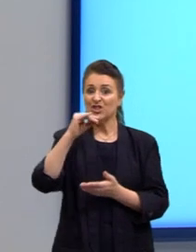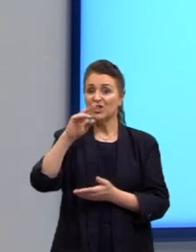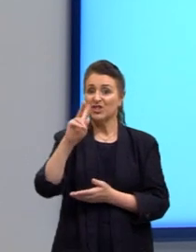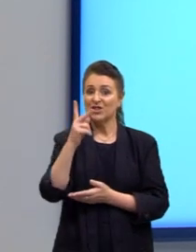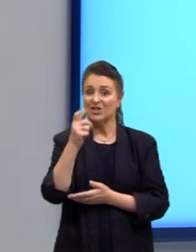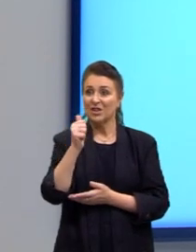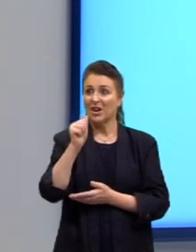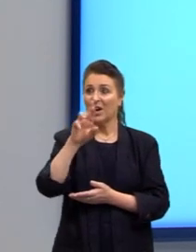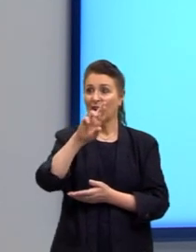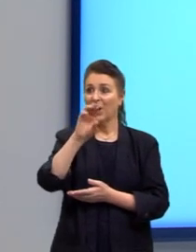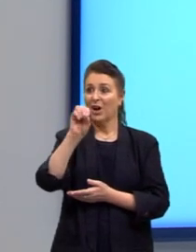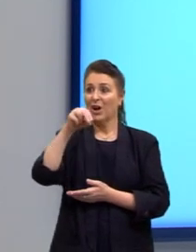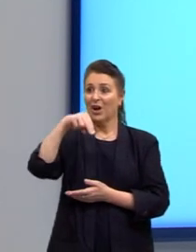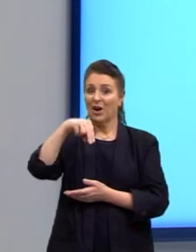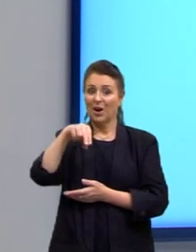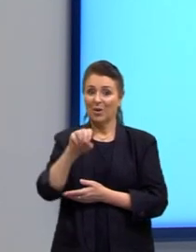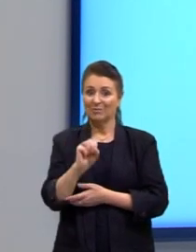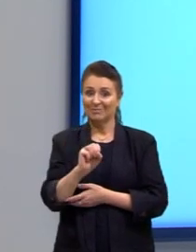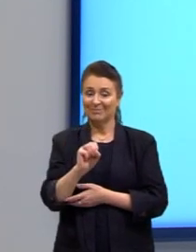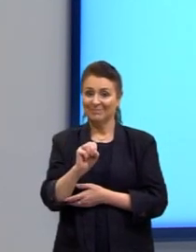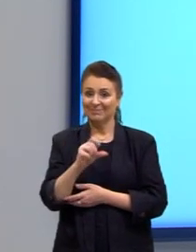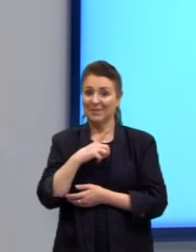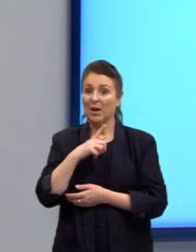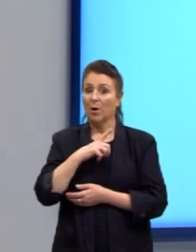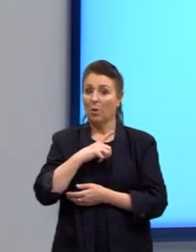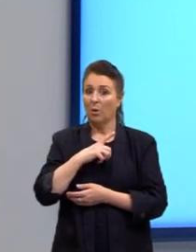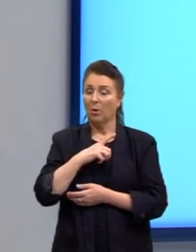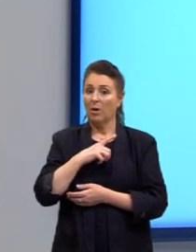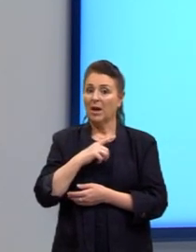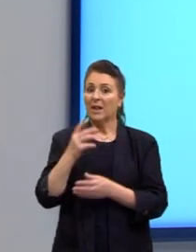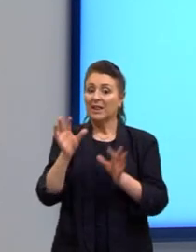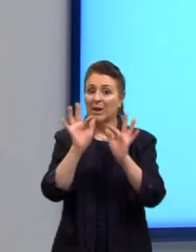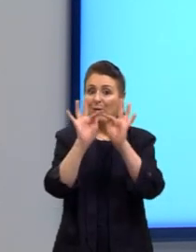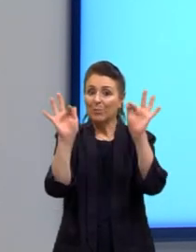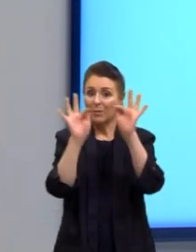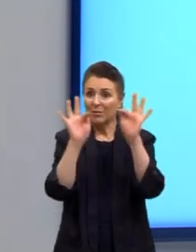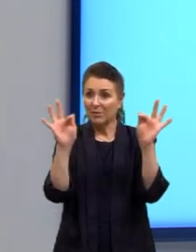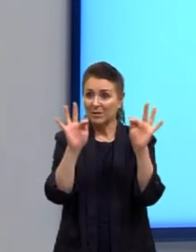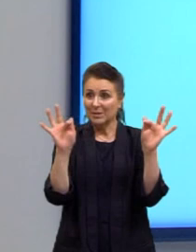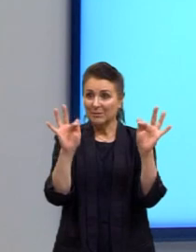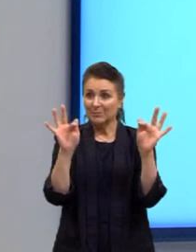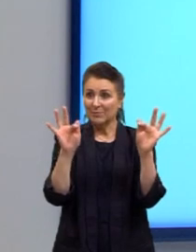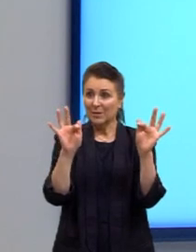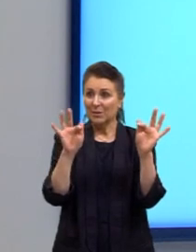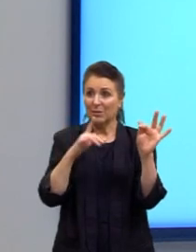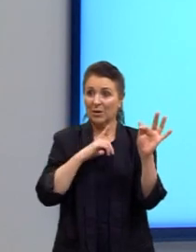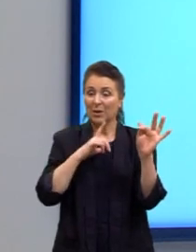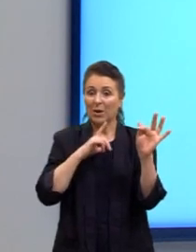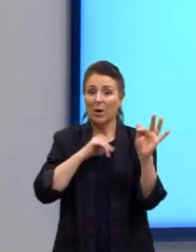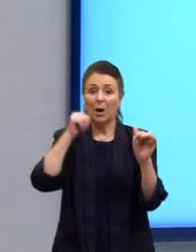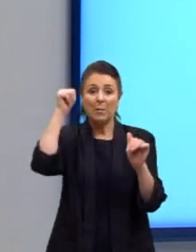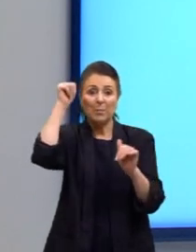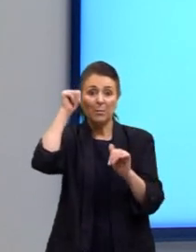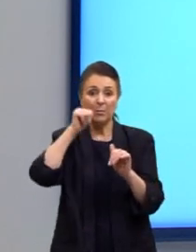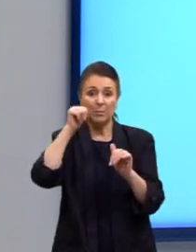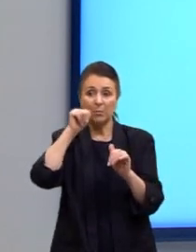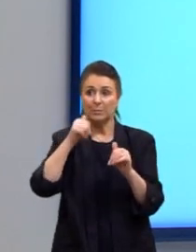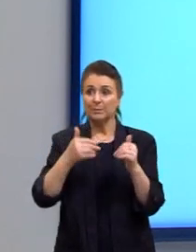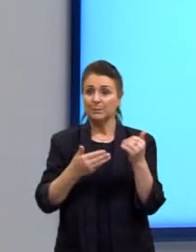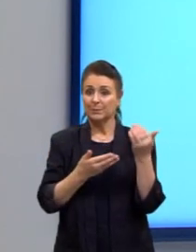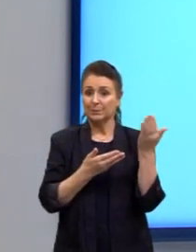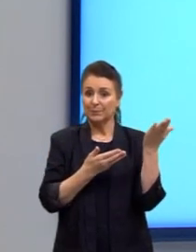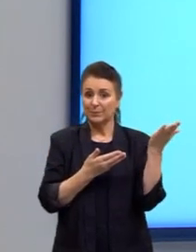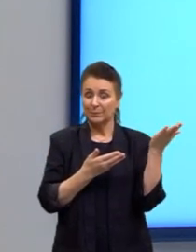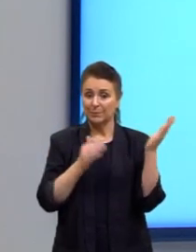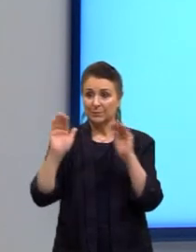está aqui dentro dessa questão dentro de uma frase ou ralar que é roçar na boca seleciona